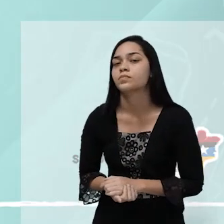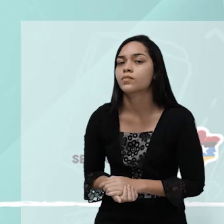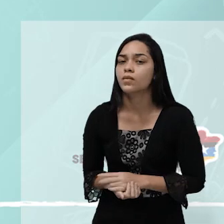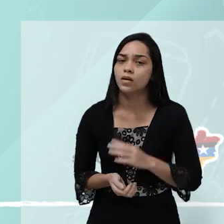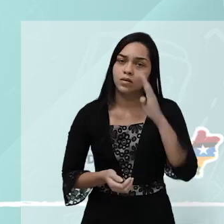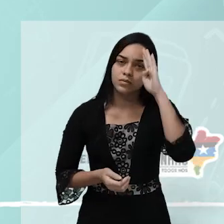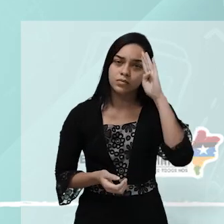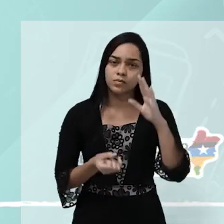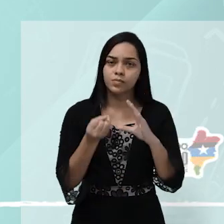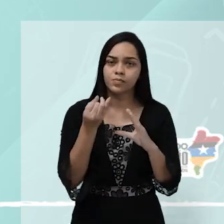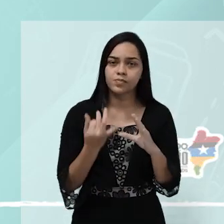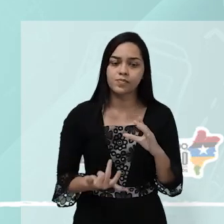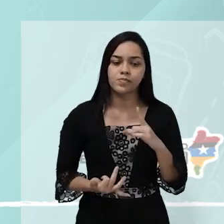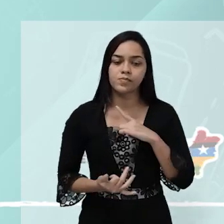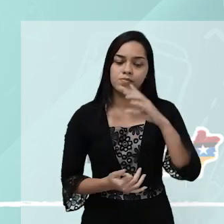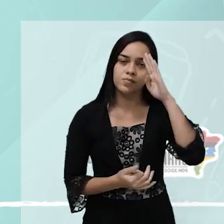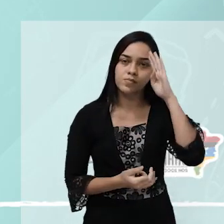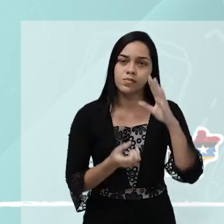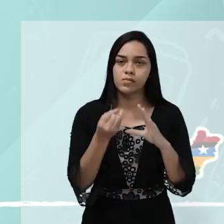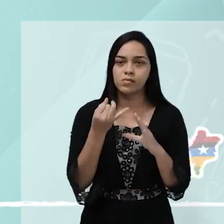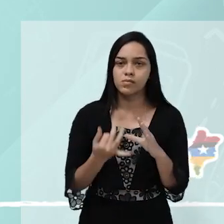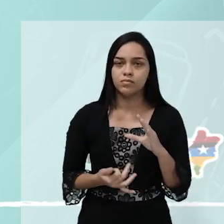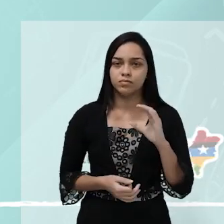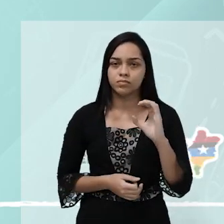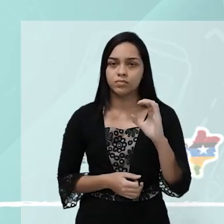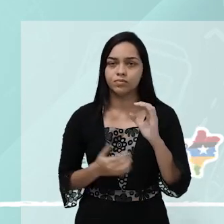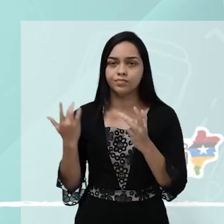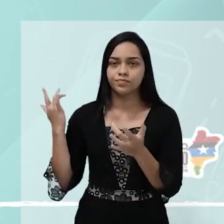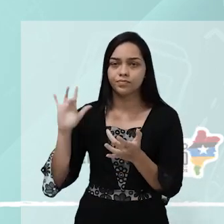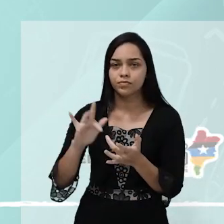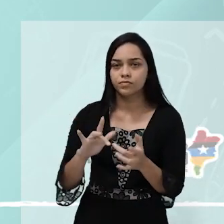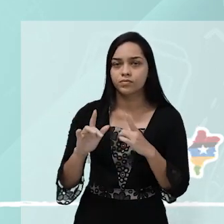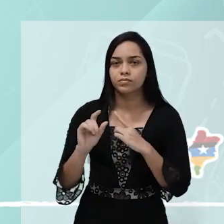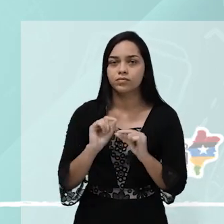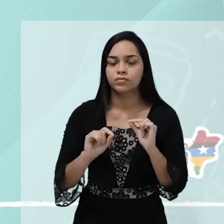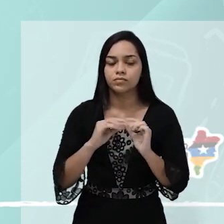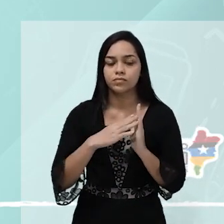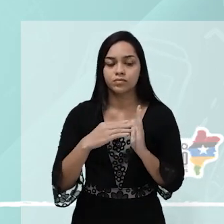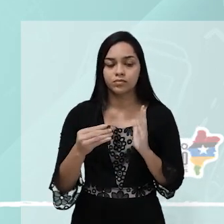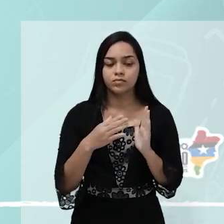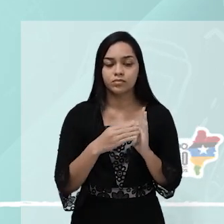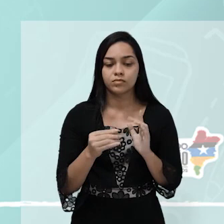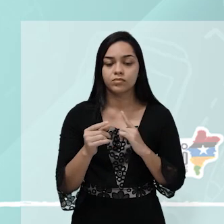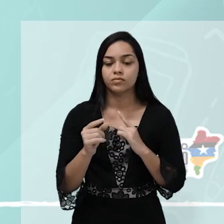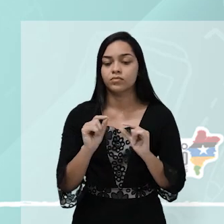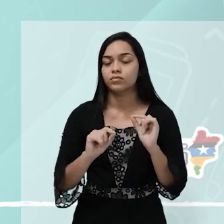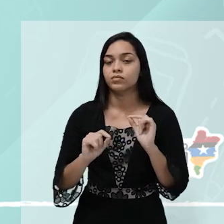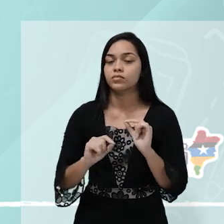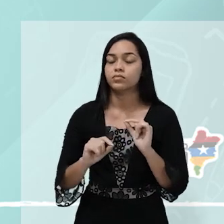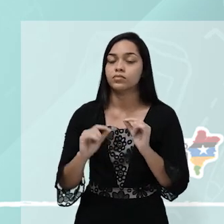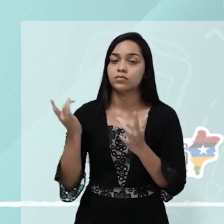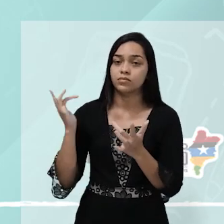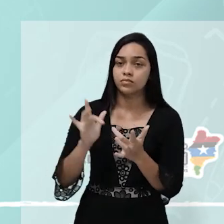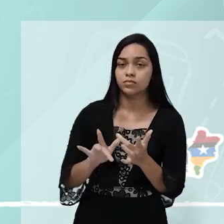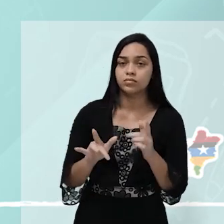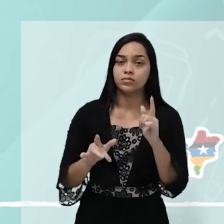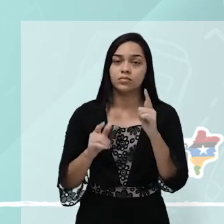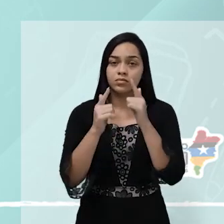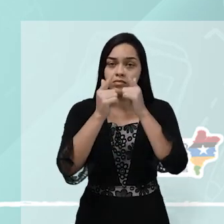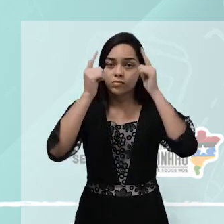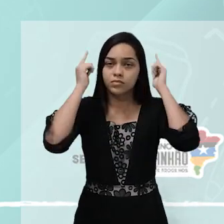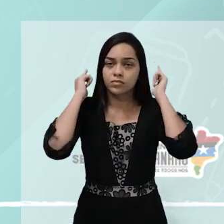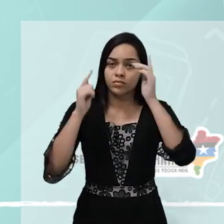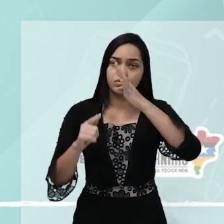Principais características. A principal característica do classicismo consiste na imitação dos modelos clássicos